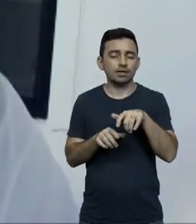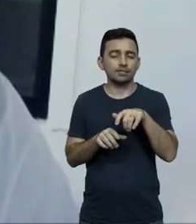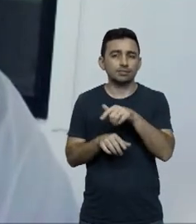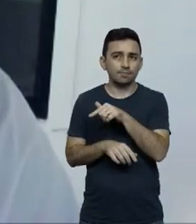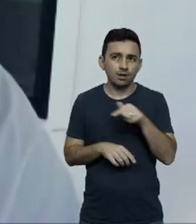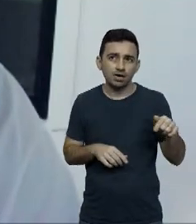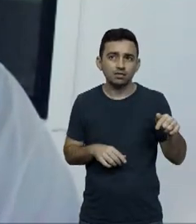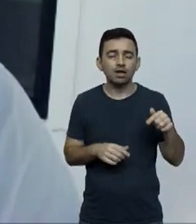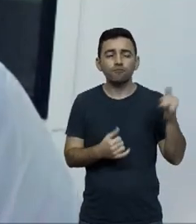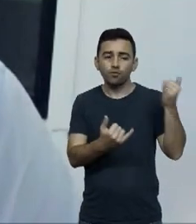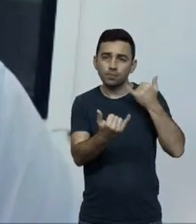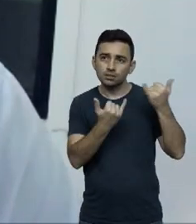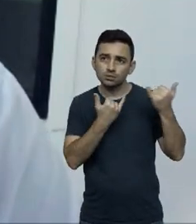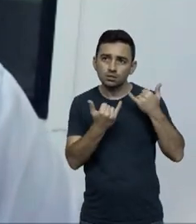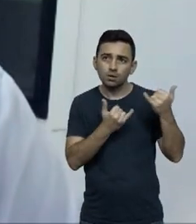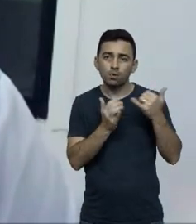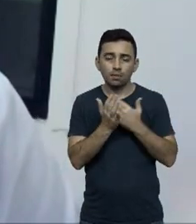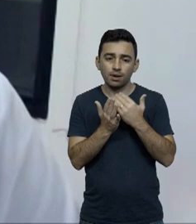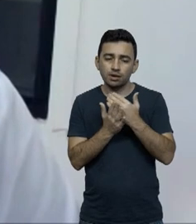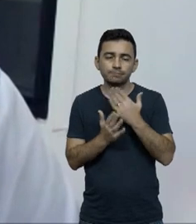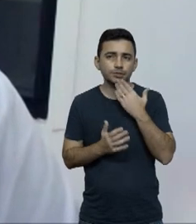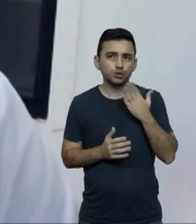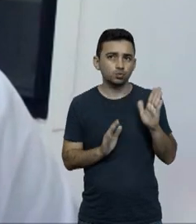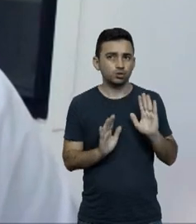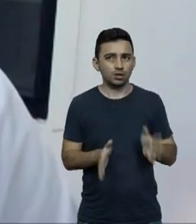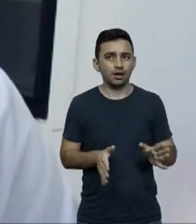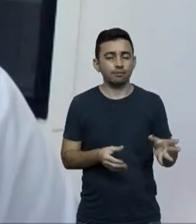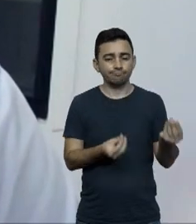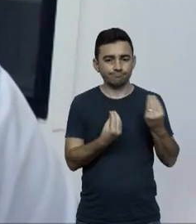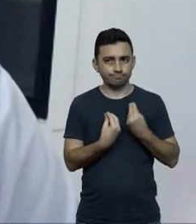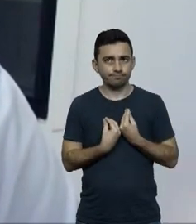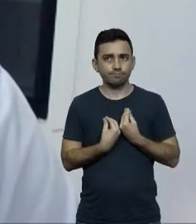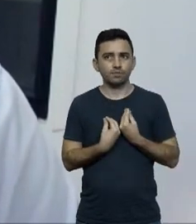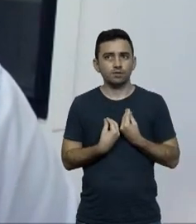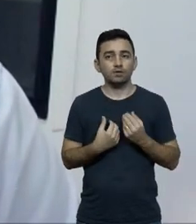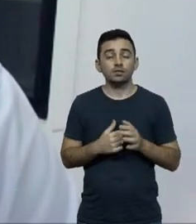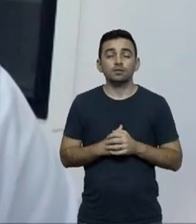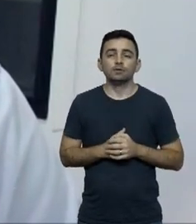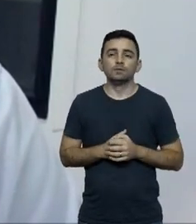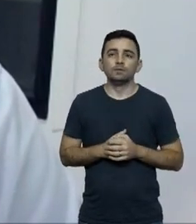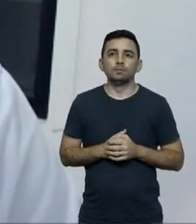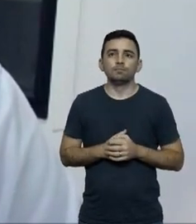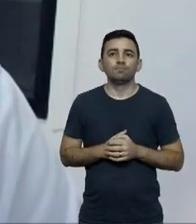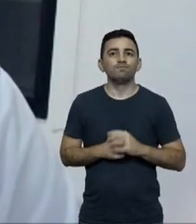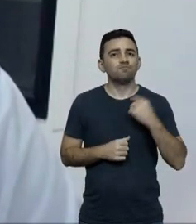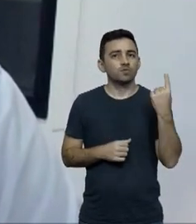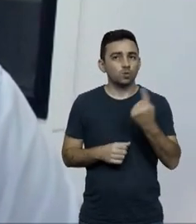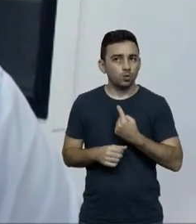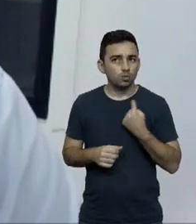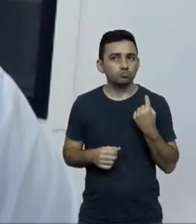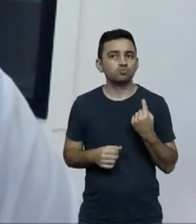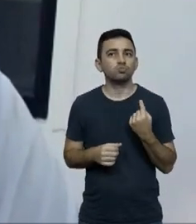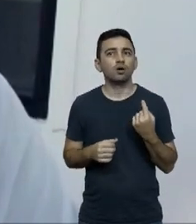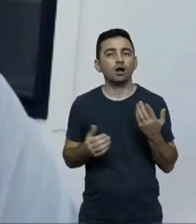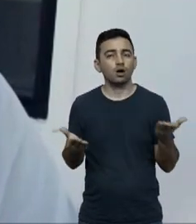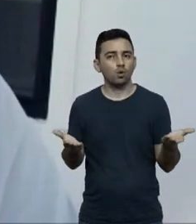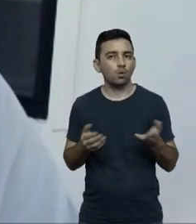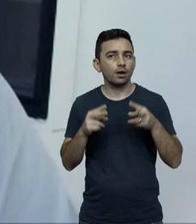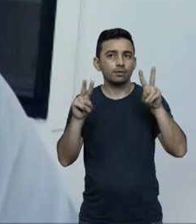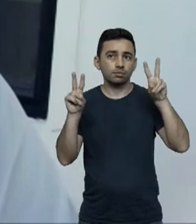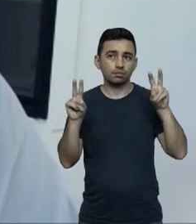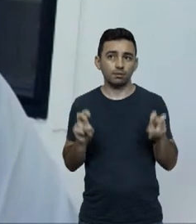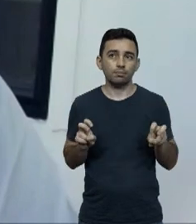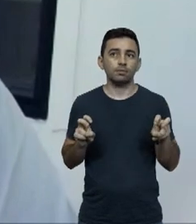teremos as informações que nós solicitando então é nós estamos lidando com esse tema